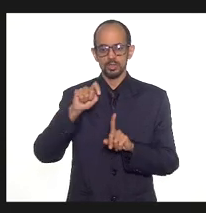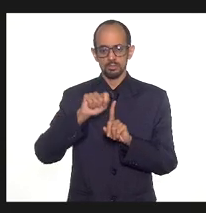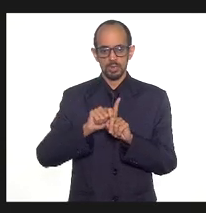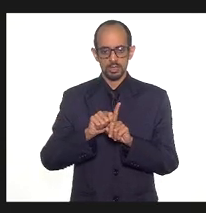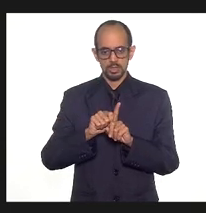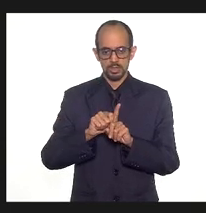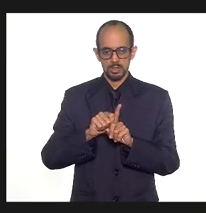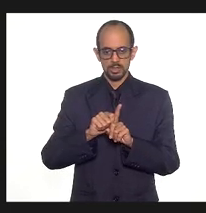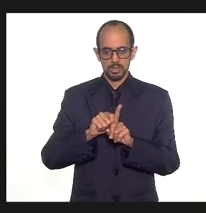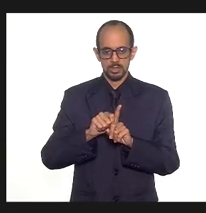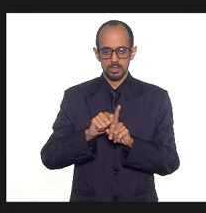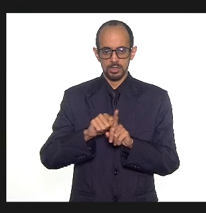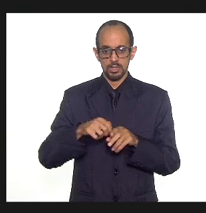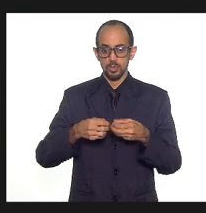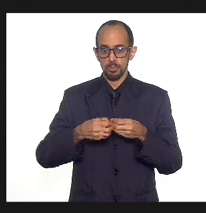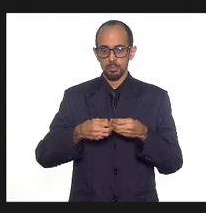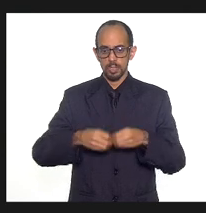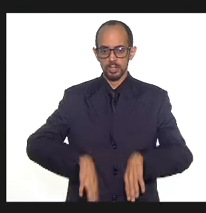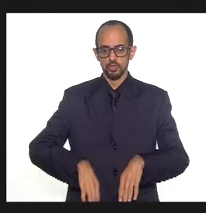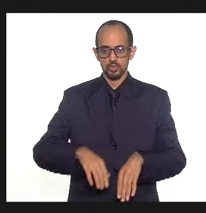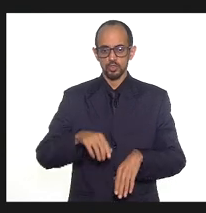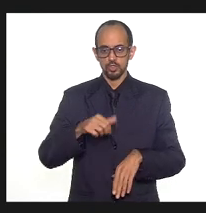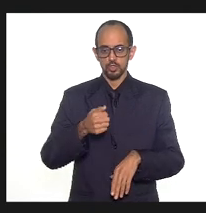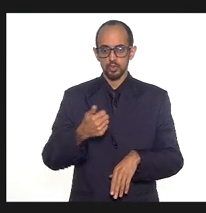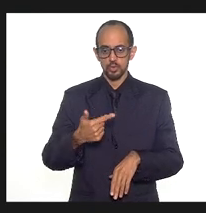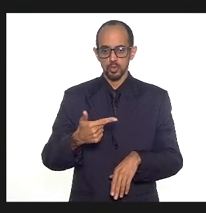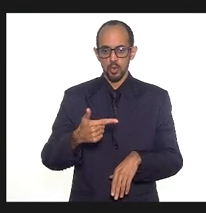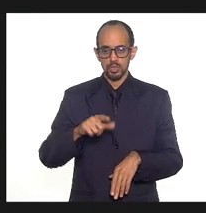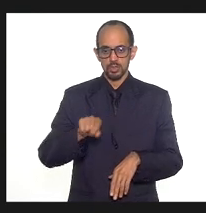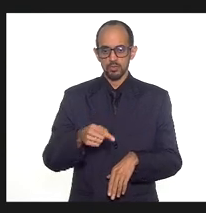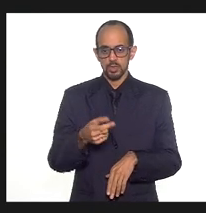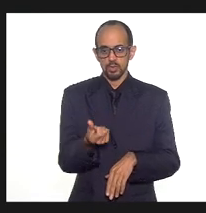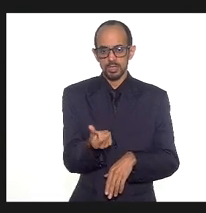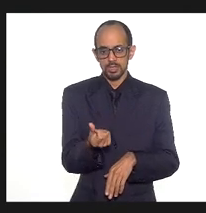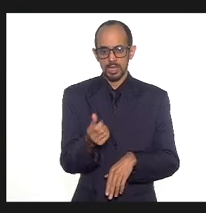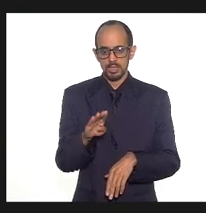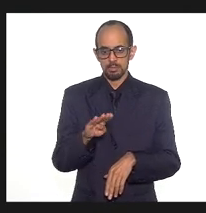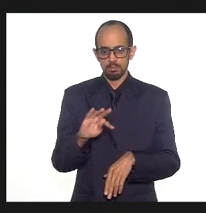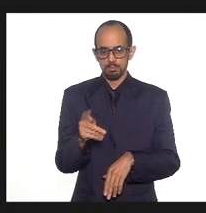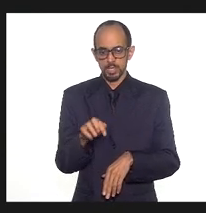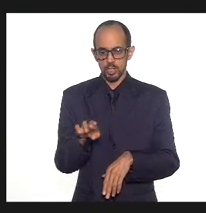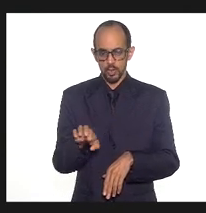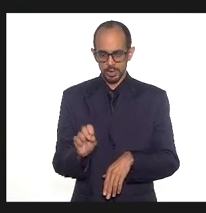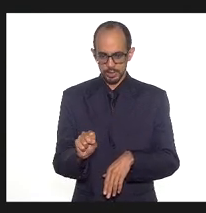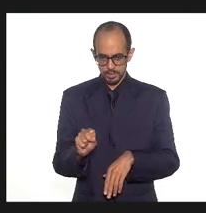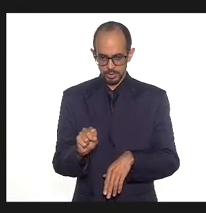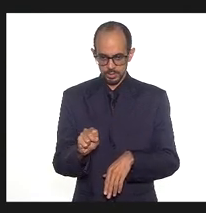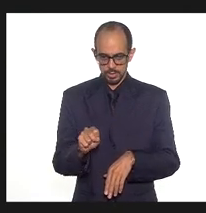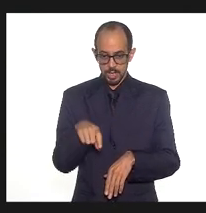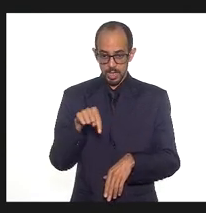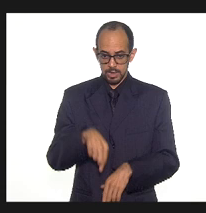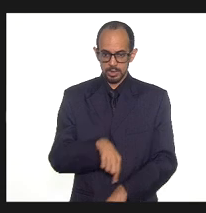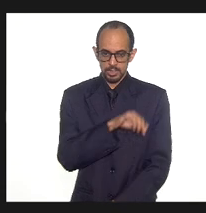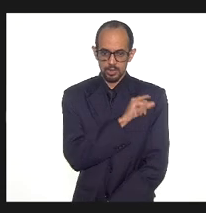impacto na arrecadação de 12,6 bi que não foram gerados. Né? Para o Rio de Janeiro, 3,9 bi não foram